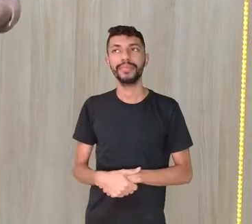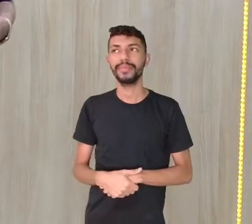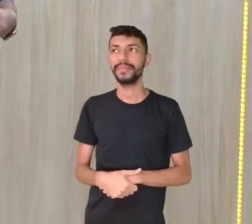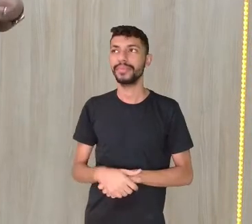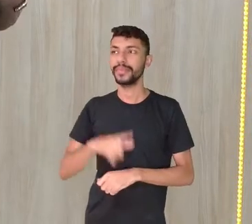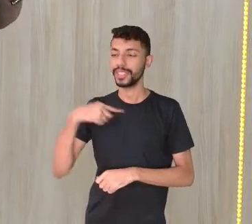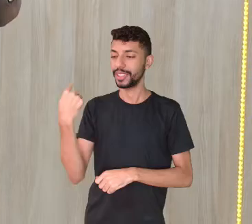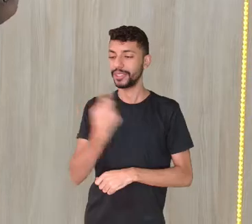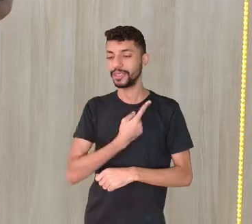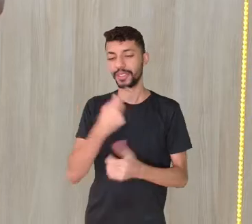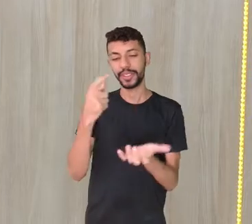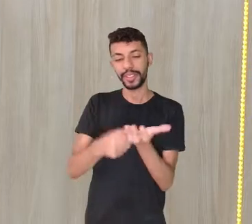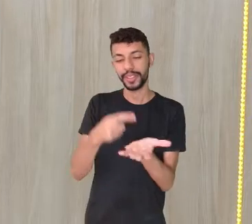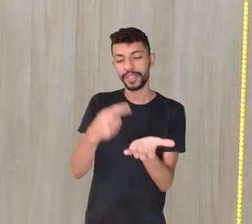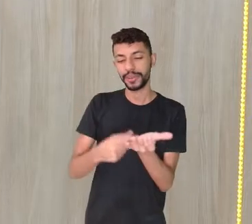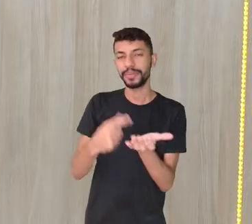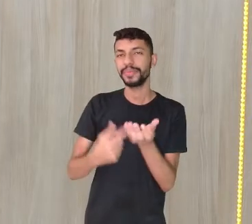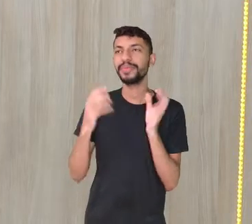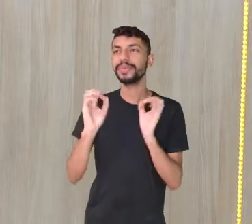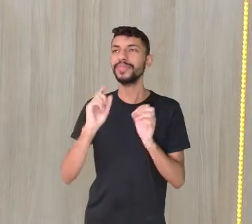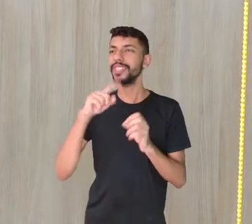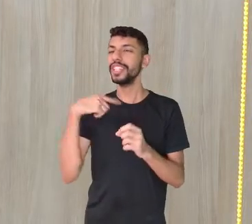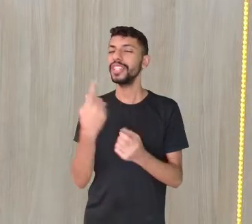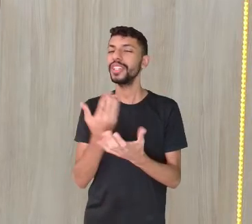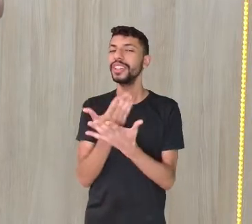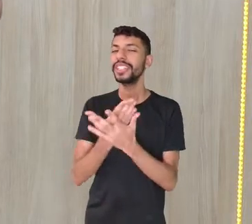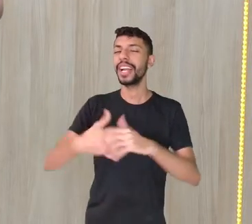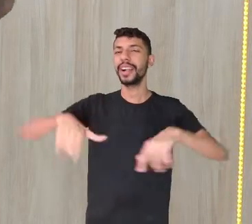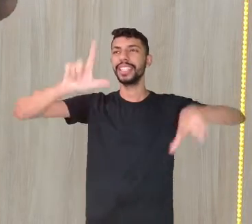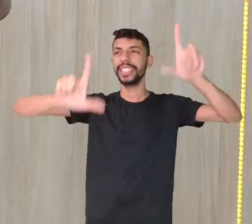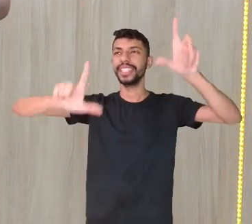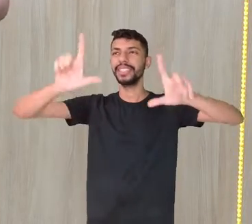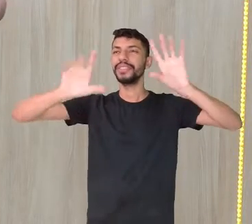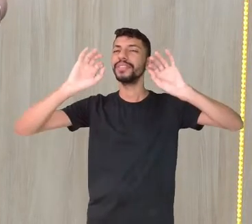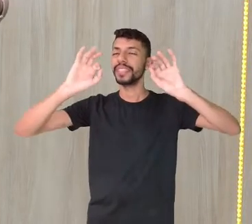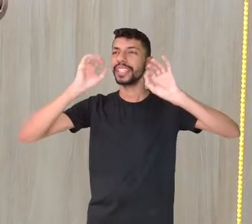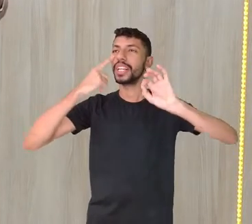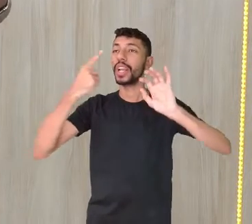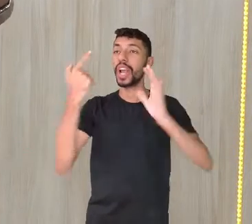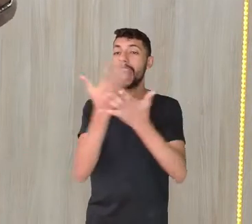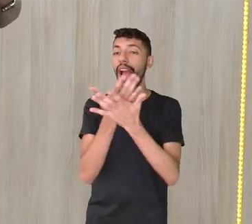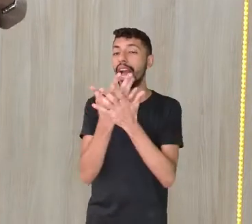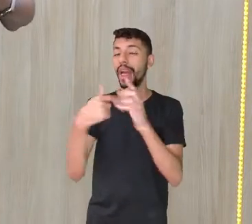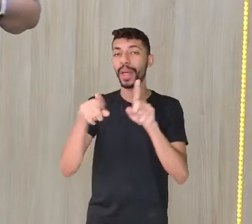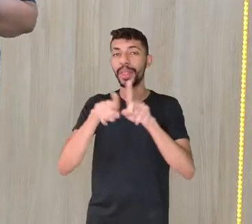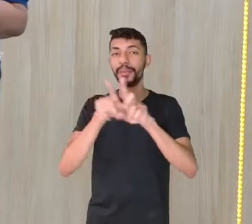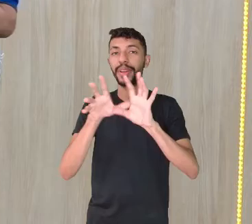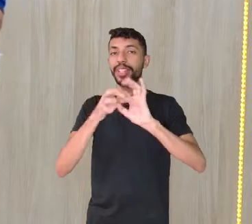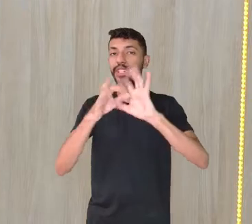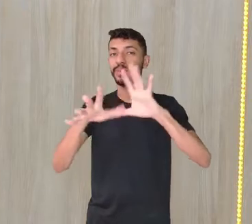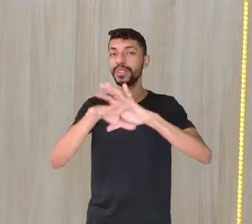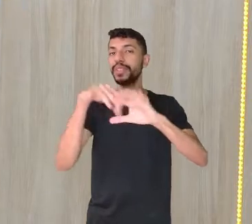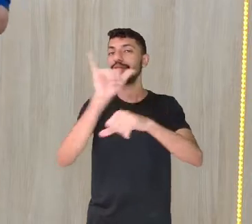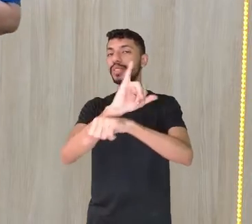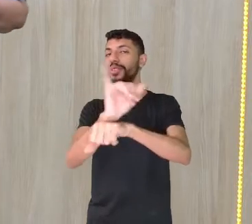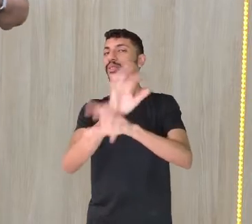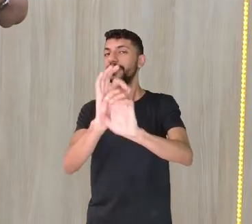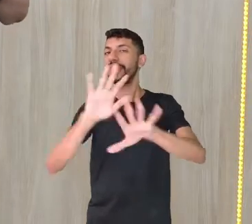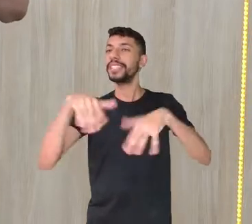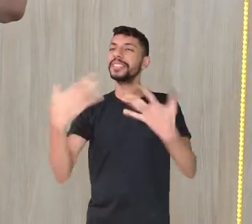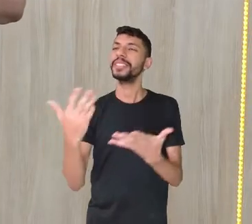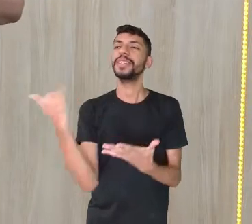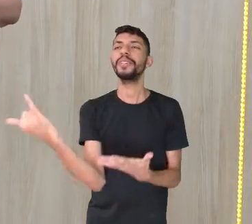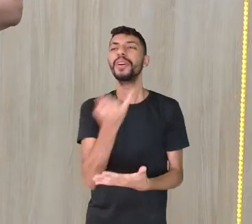do nosso aplicativo, da nossa aula sendo passada na TV, essa aula também vai para o YouTube. Então, é muito importante